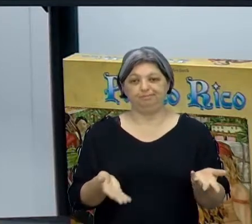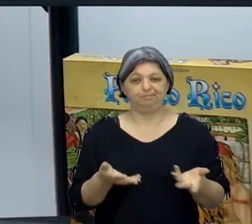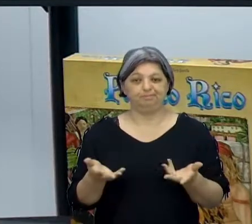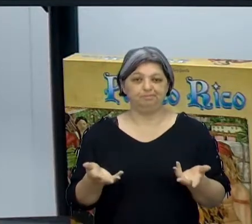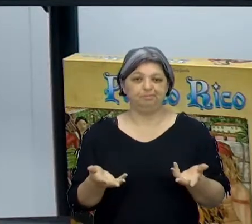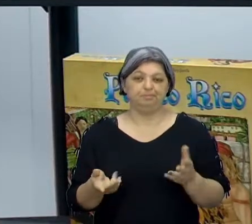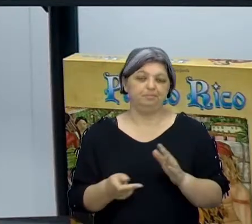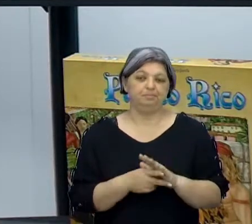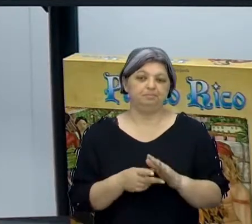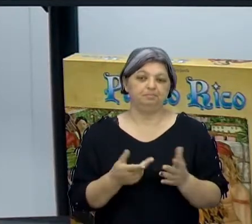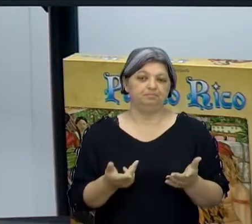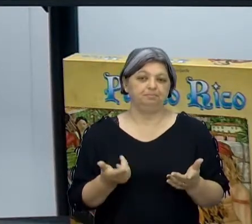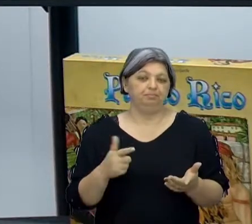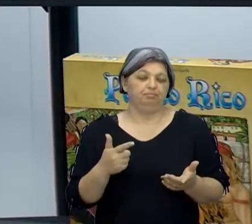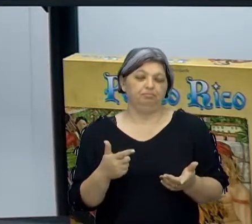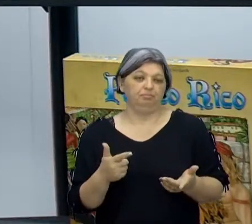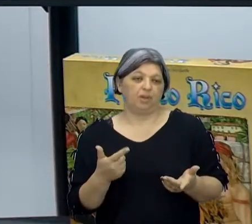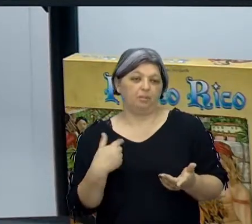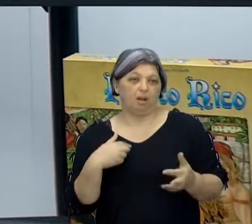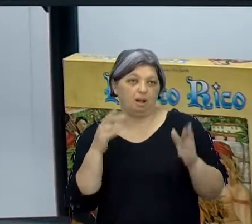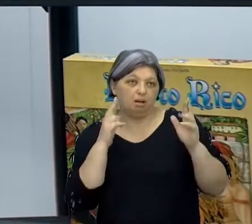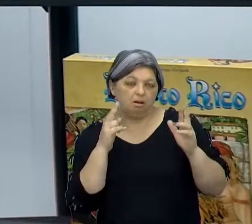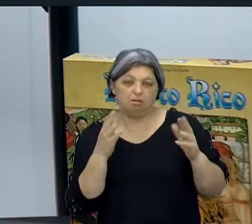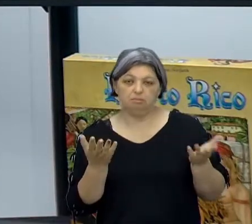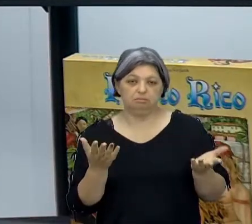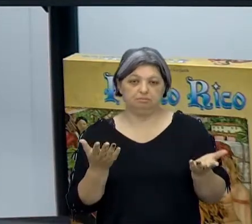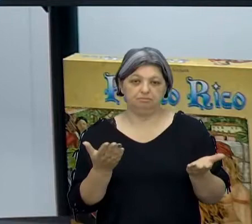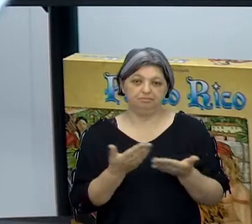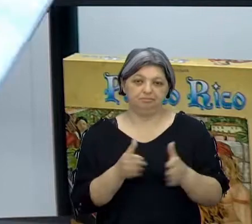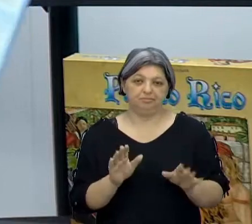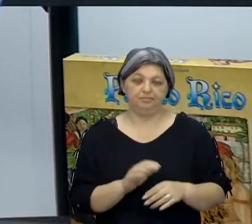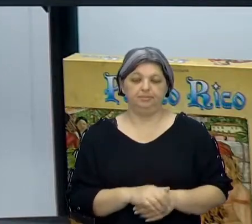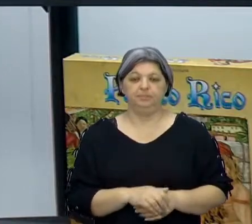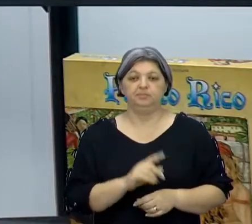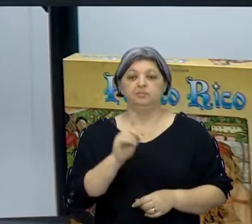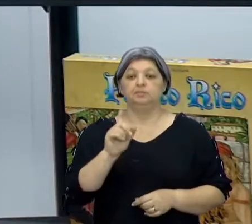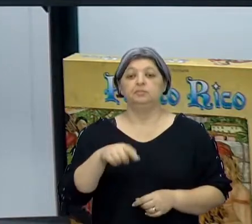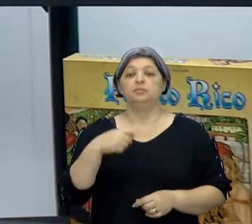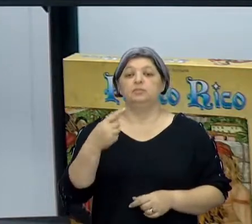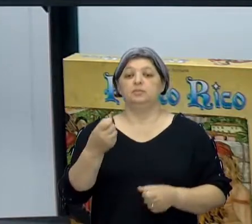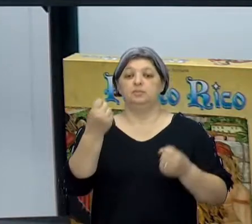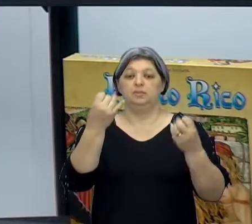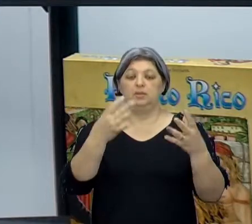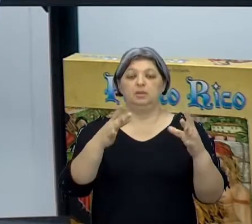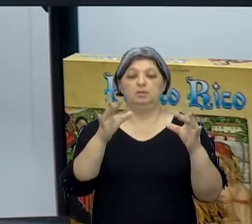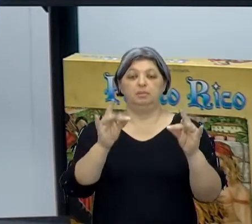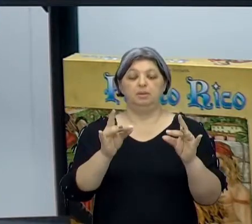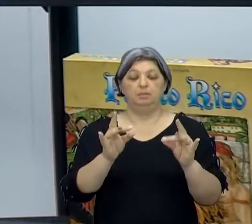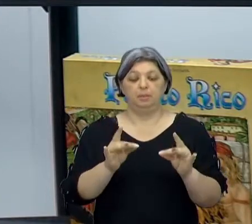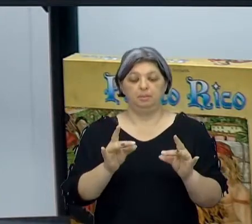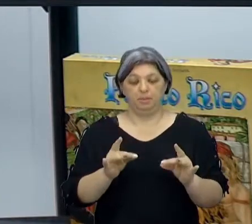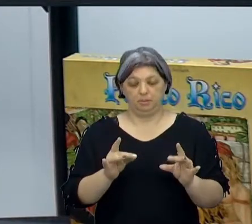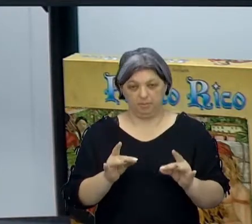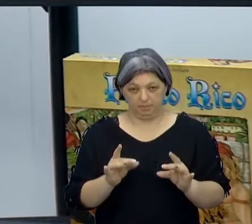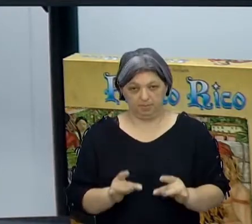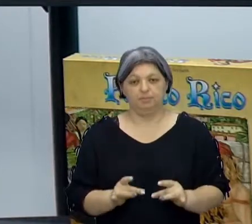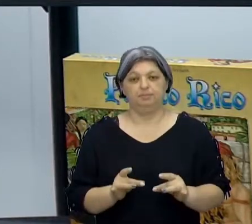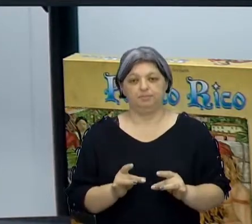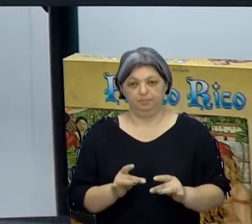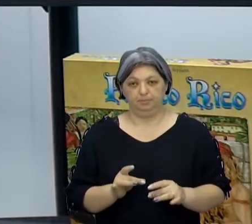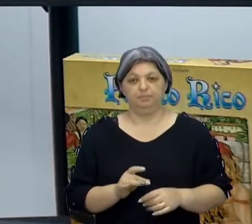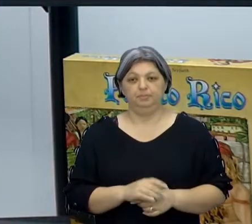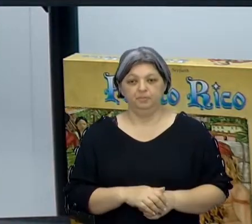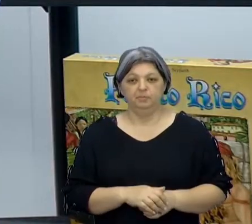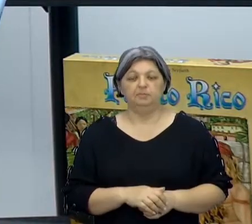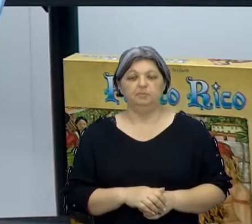muita quebra de expectativa. Enfim, aí depois ele vai explicando cada uma das funções bem detalhadamente. É